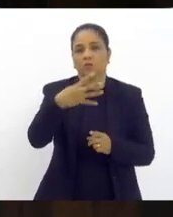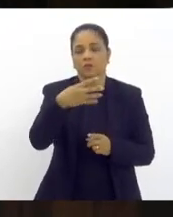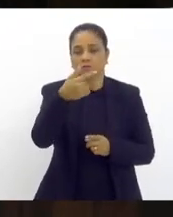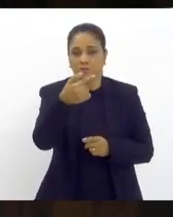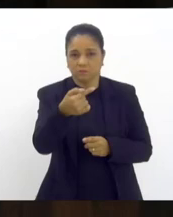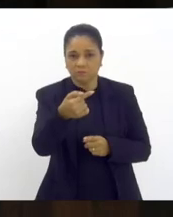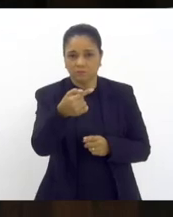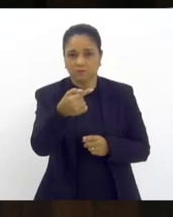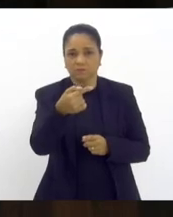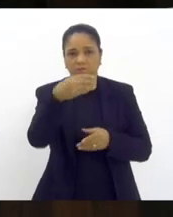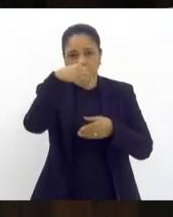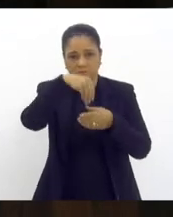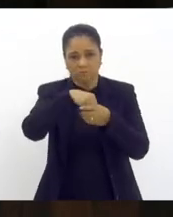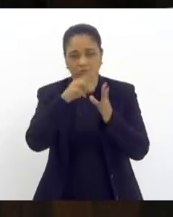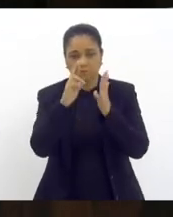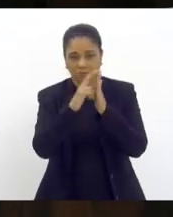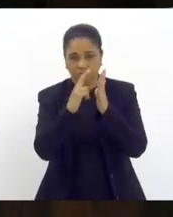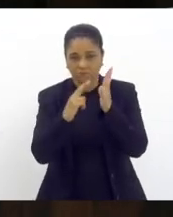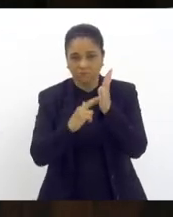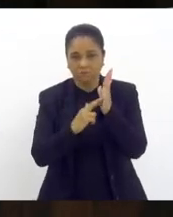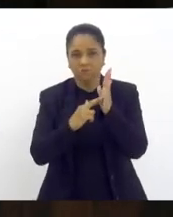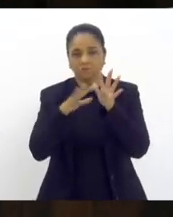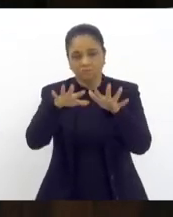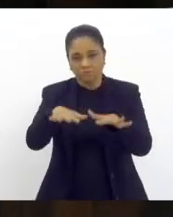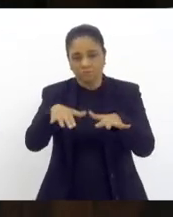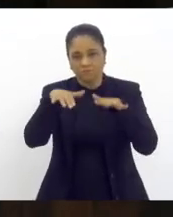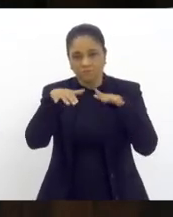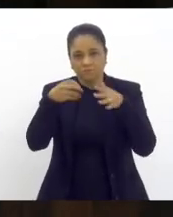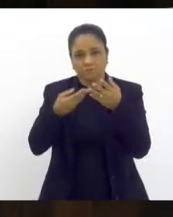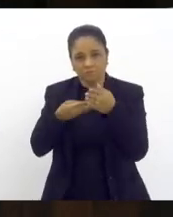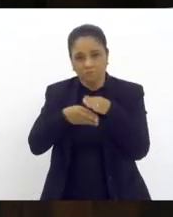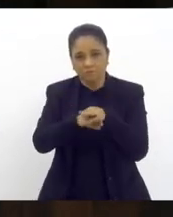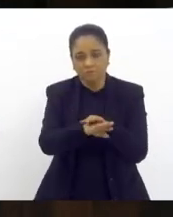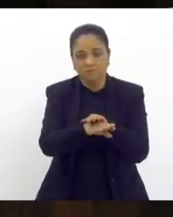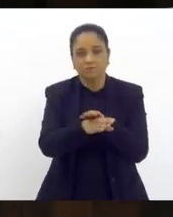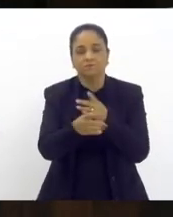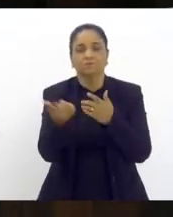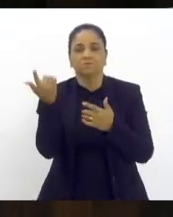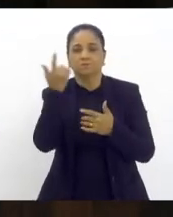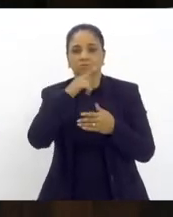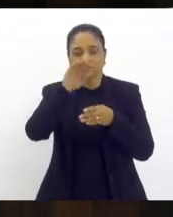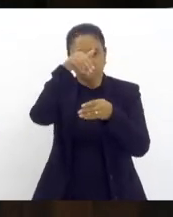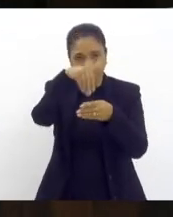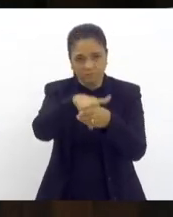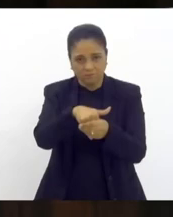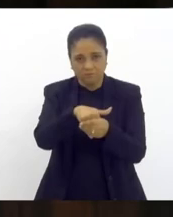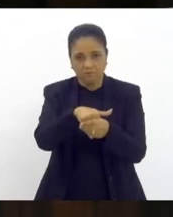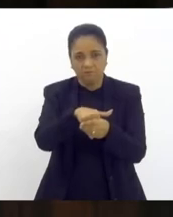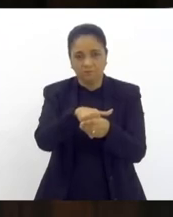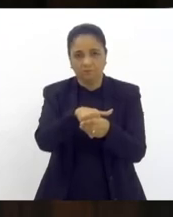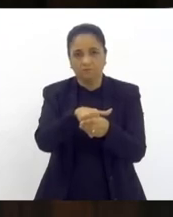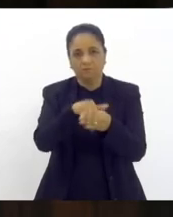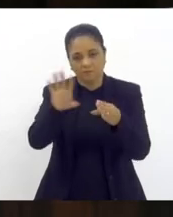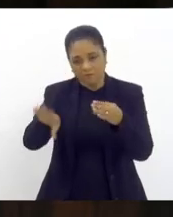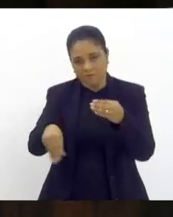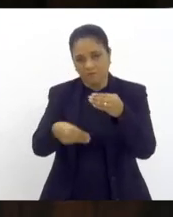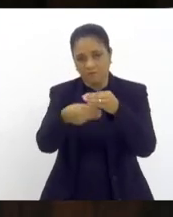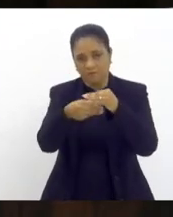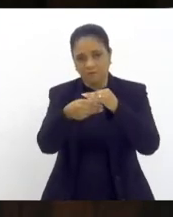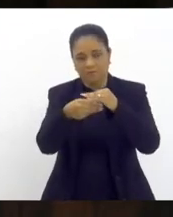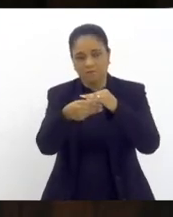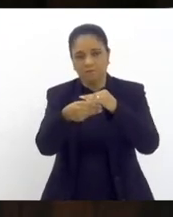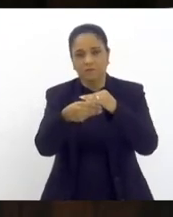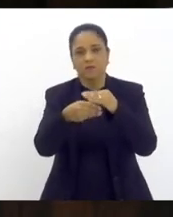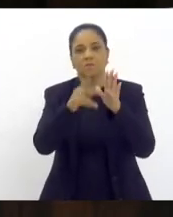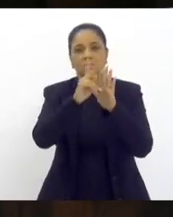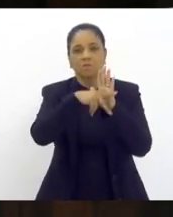em tramitação ordinária, em votação em segunda discussão e redação do vencido, assim a emendada.